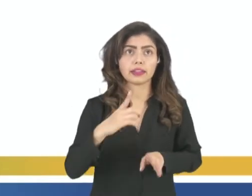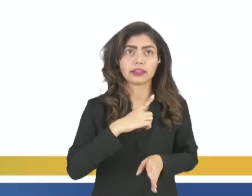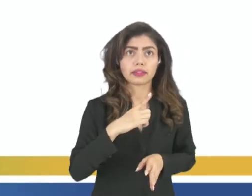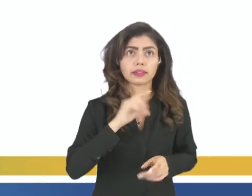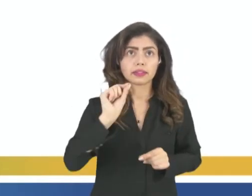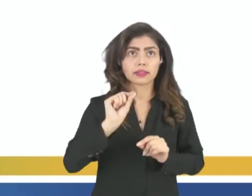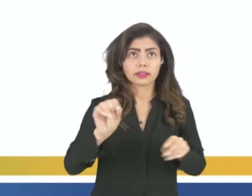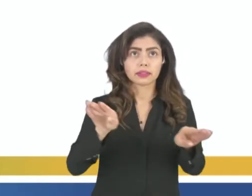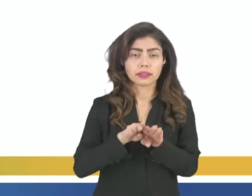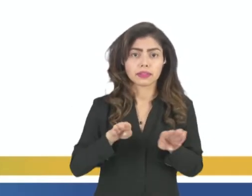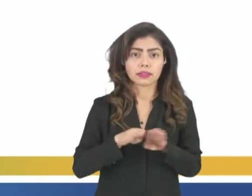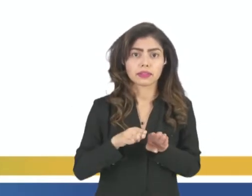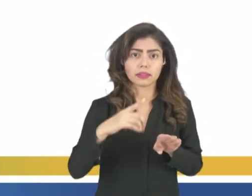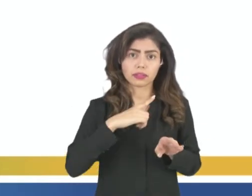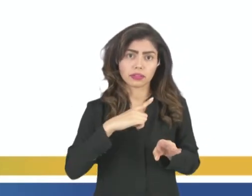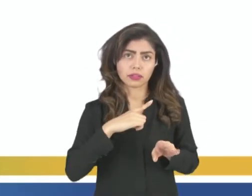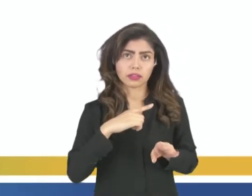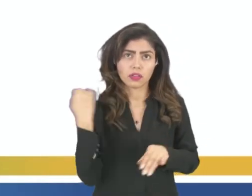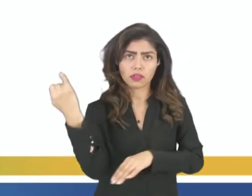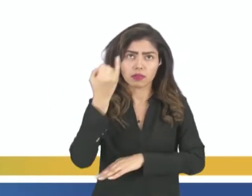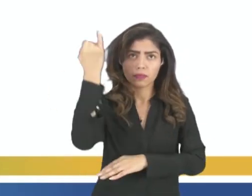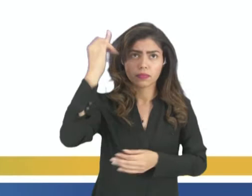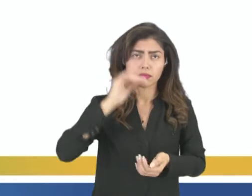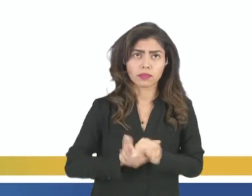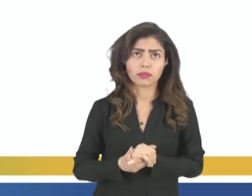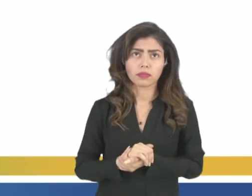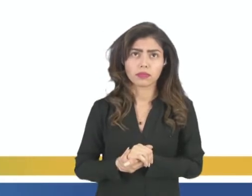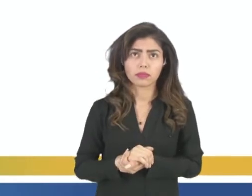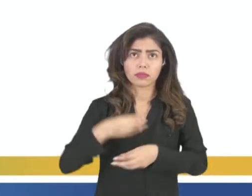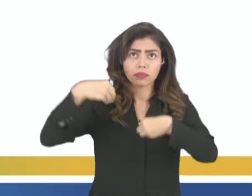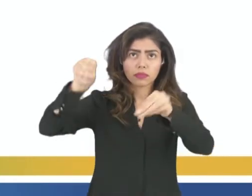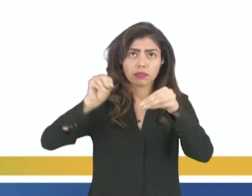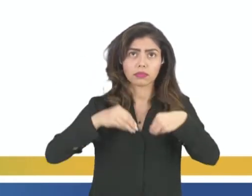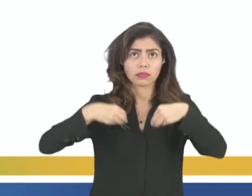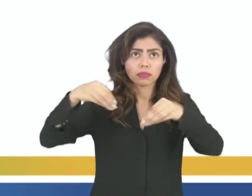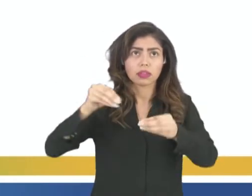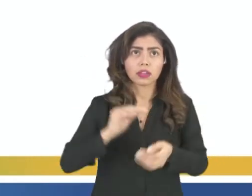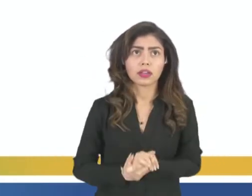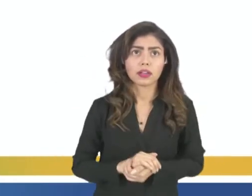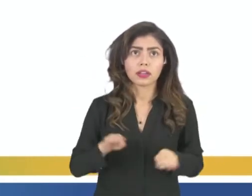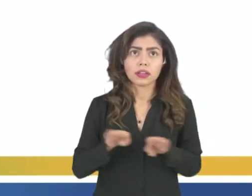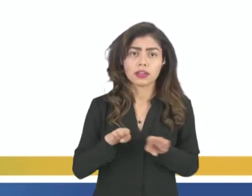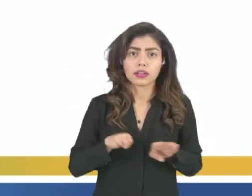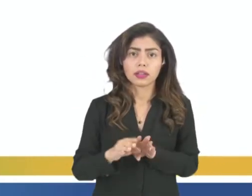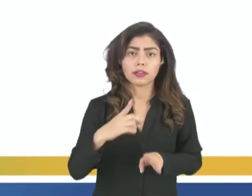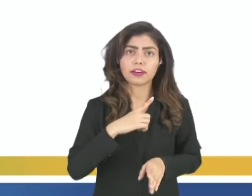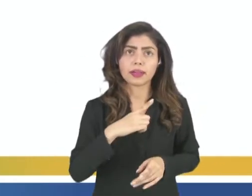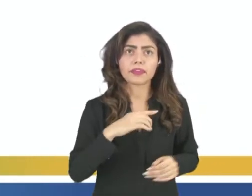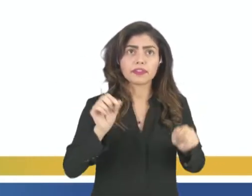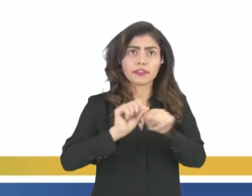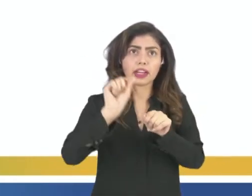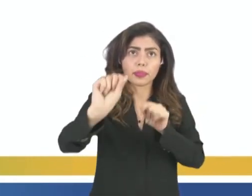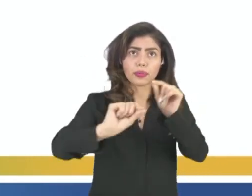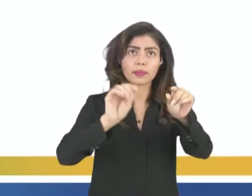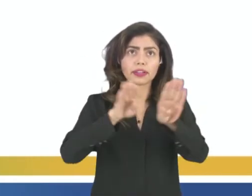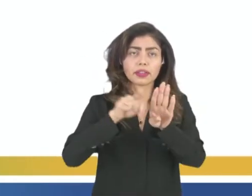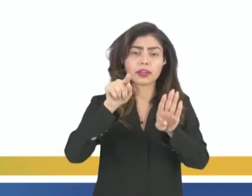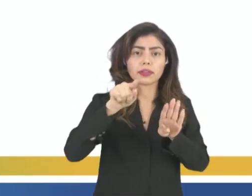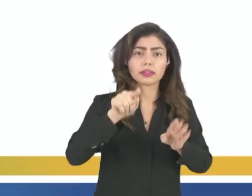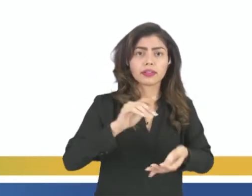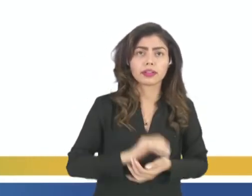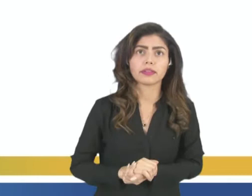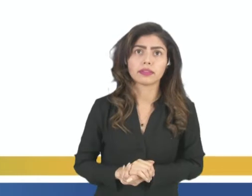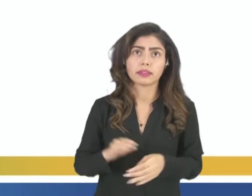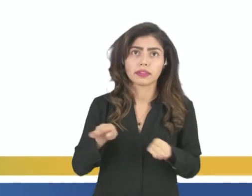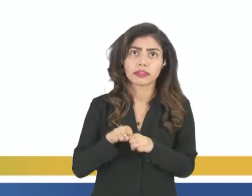Por quê? Uma das principais causas da migração do campo para as cidades foi a mecanização do campo, ou seja, a introdução